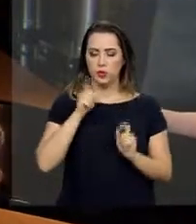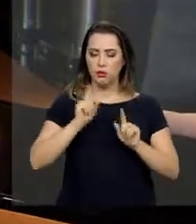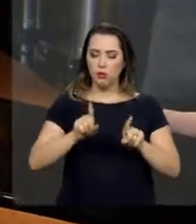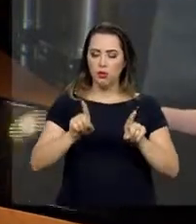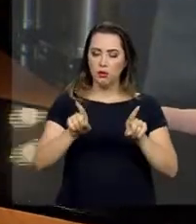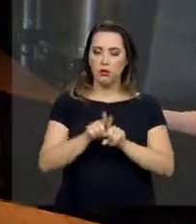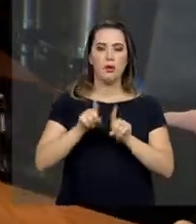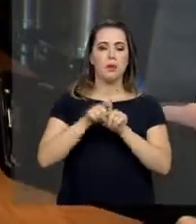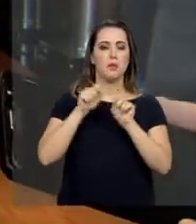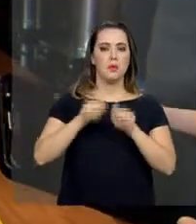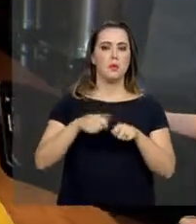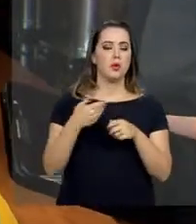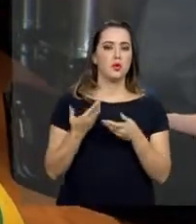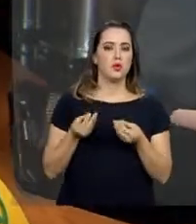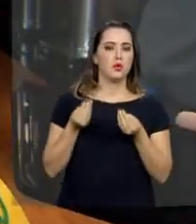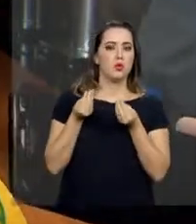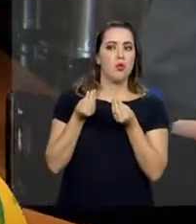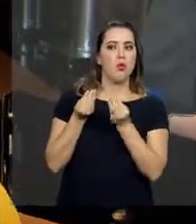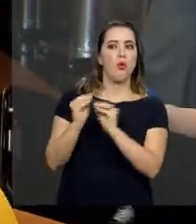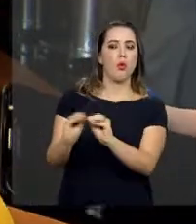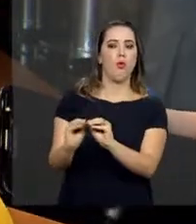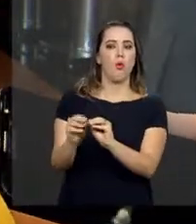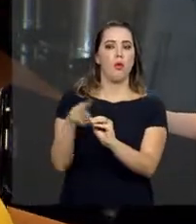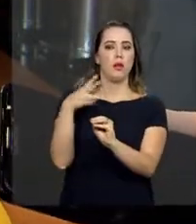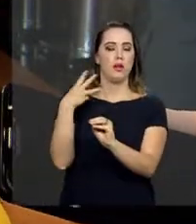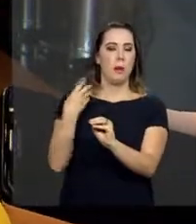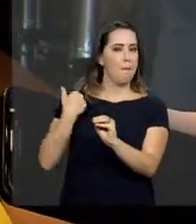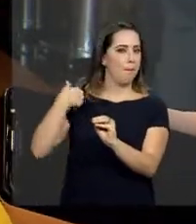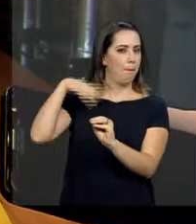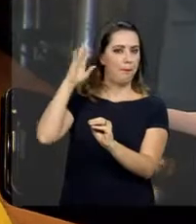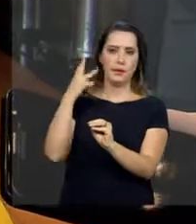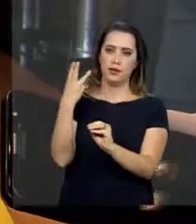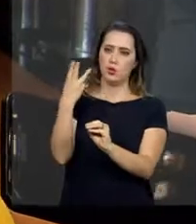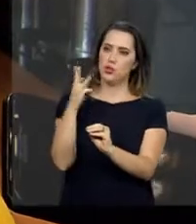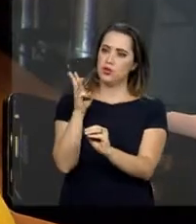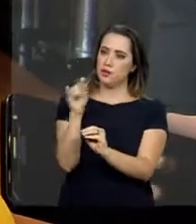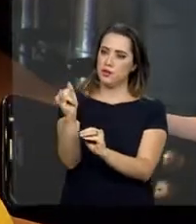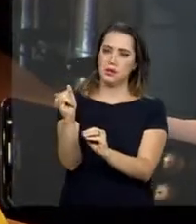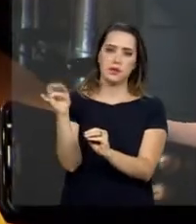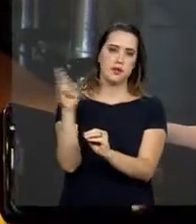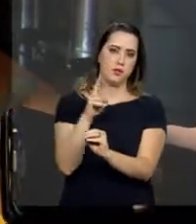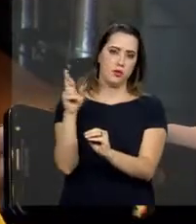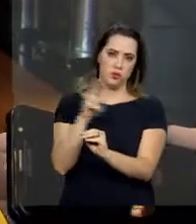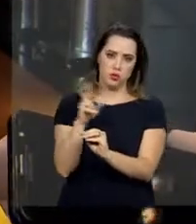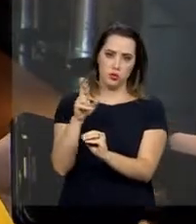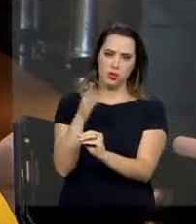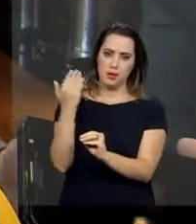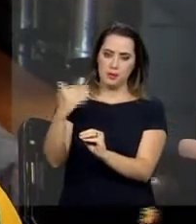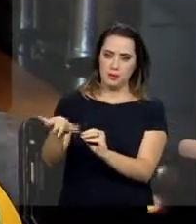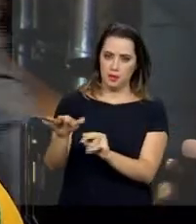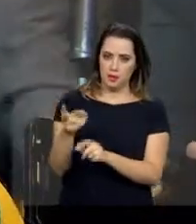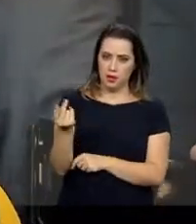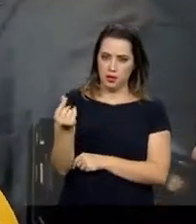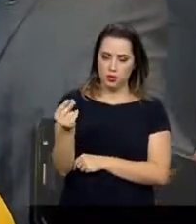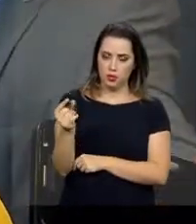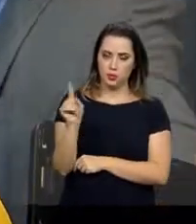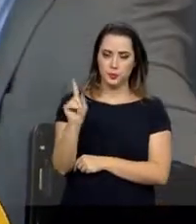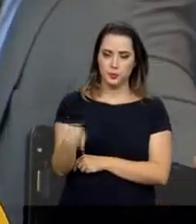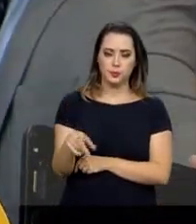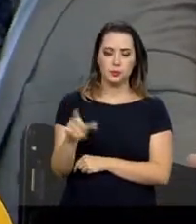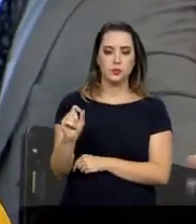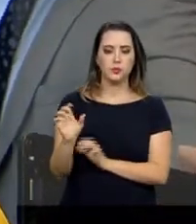de mais uns 3 bilhões e duzentos milhões de reais é uma metade dele é